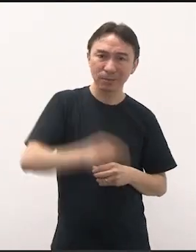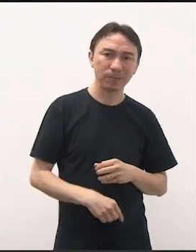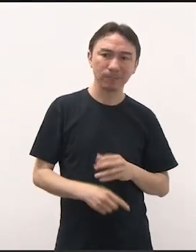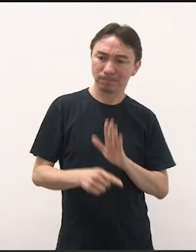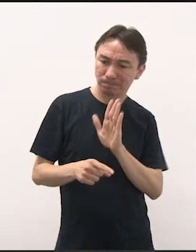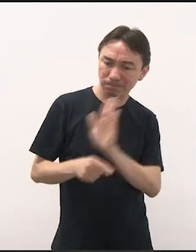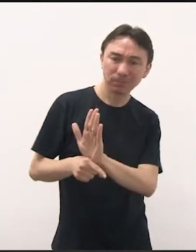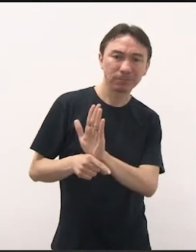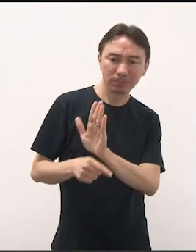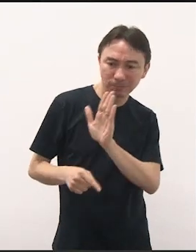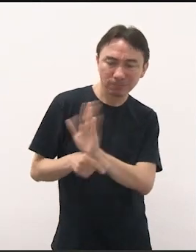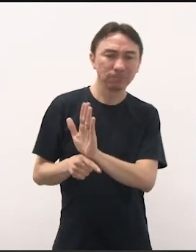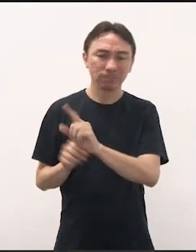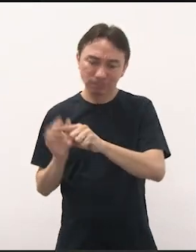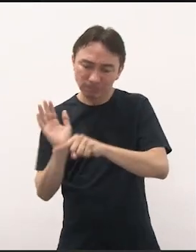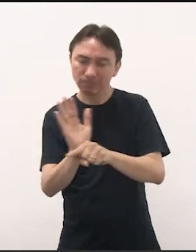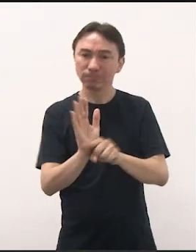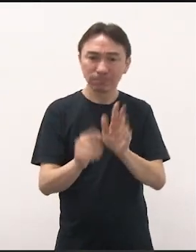gente possa